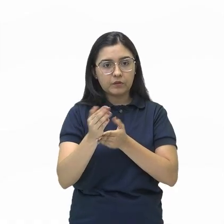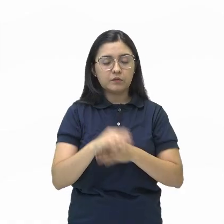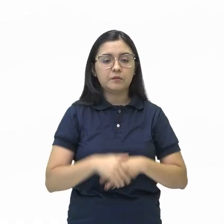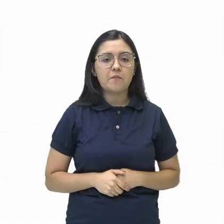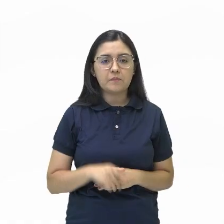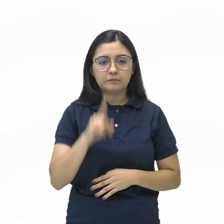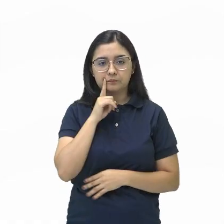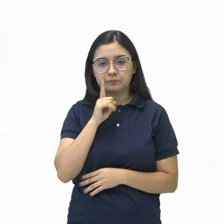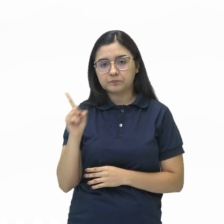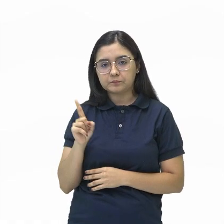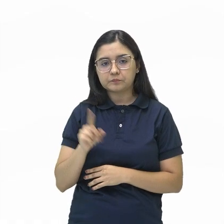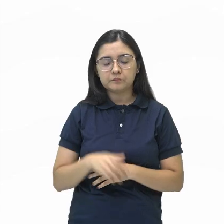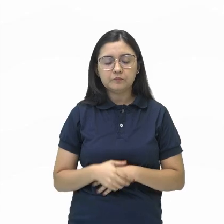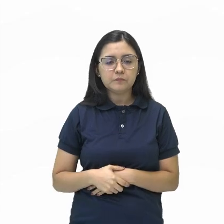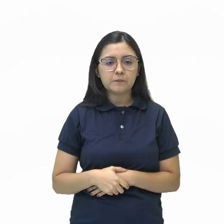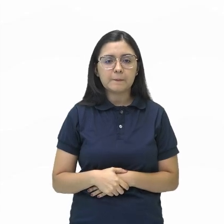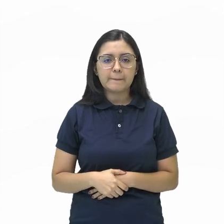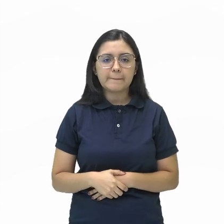dizer o seguinte,